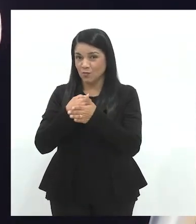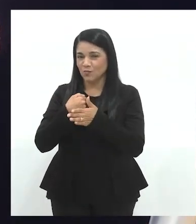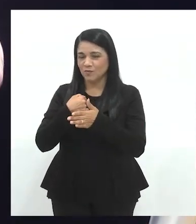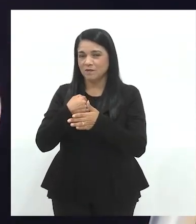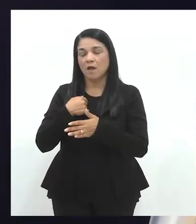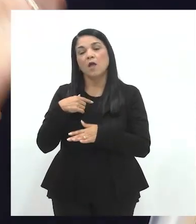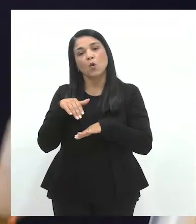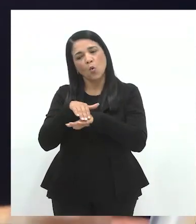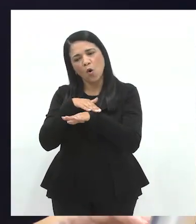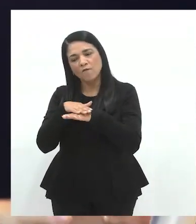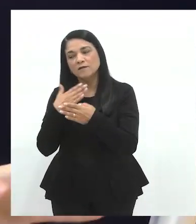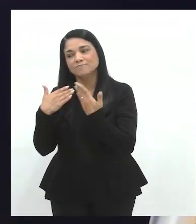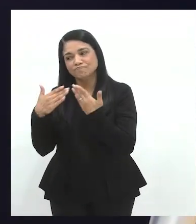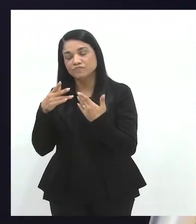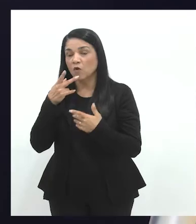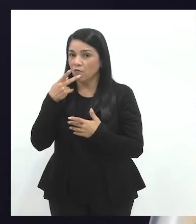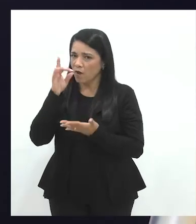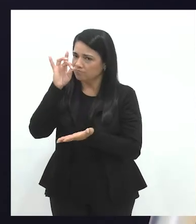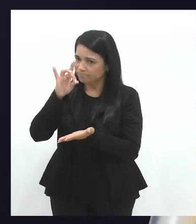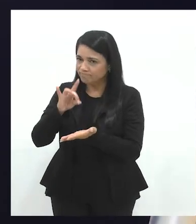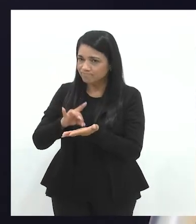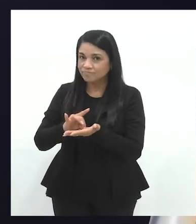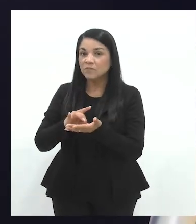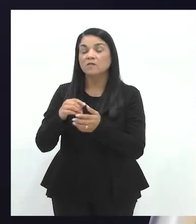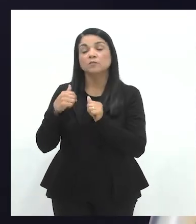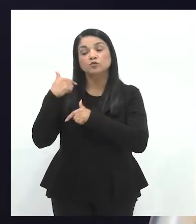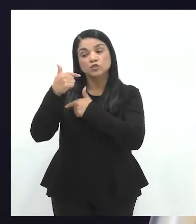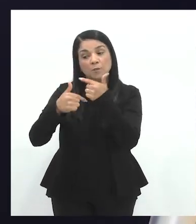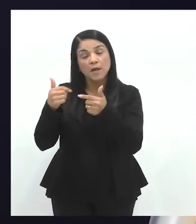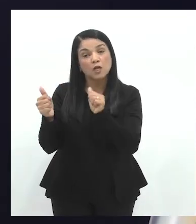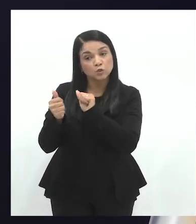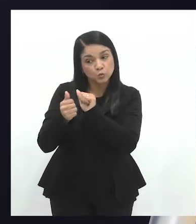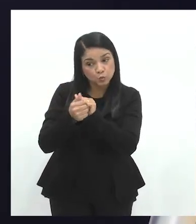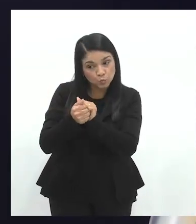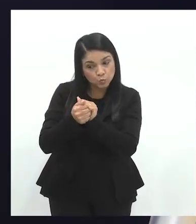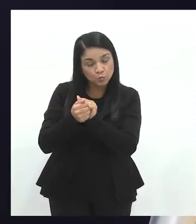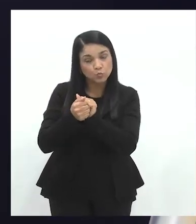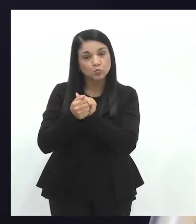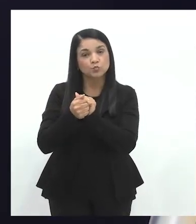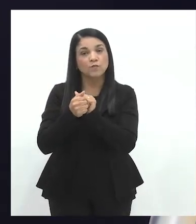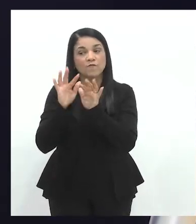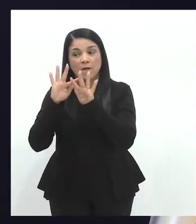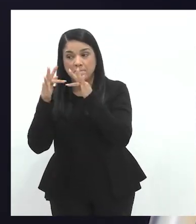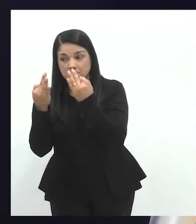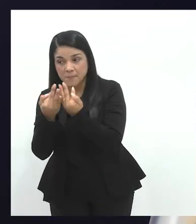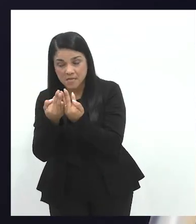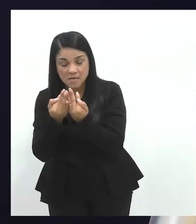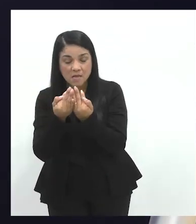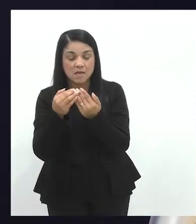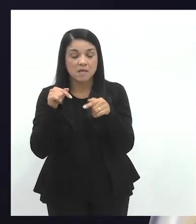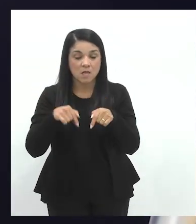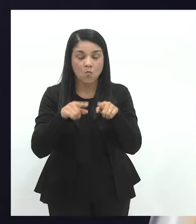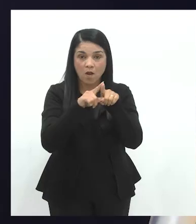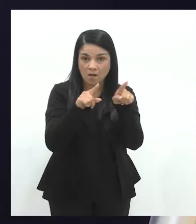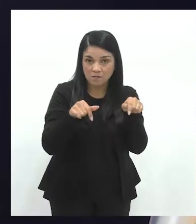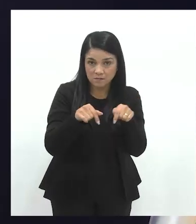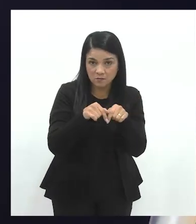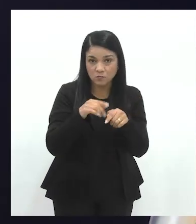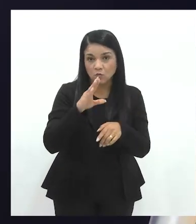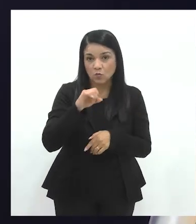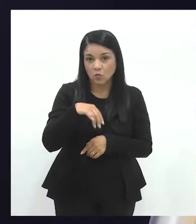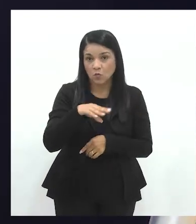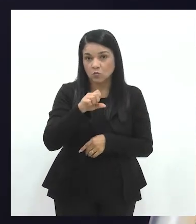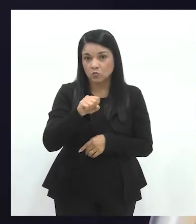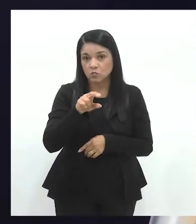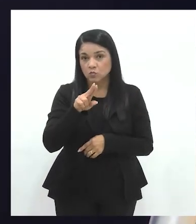Eu converso, eu sou muito sincera. Eu falo, olha, eu sou sincera com você, vamos trabalhar juntas. Eu percebo que tem alguns critérios, mas